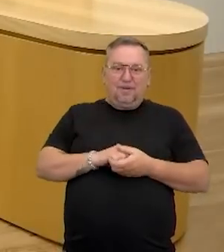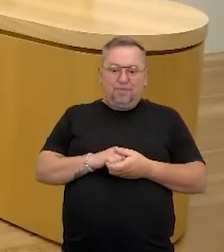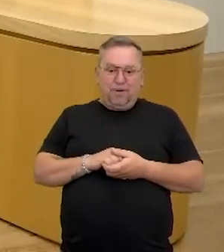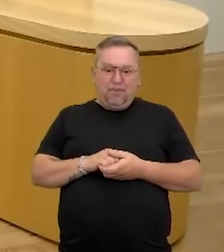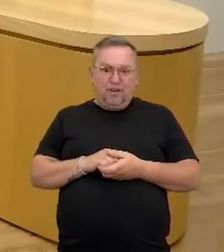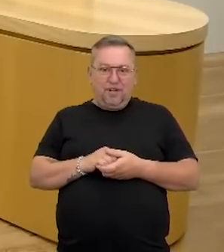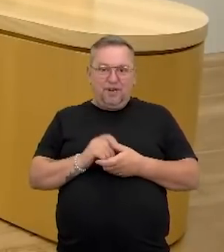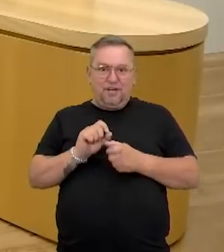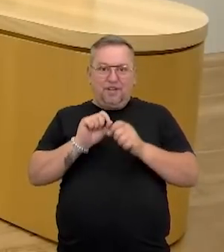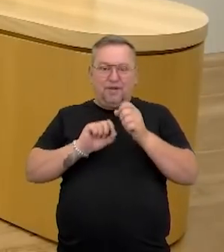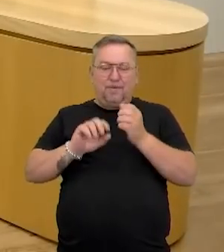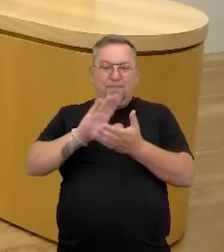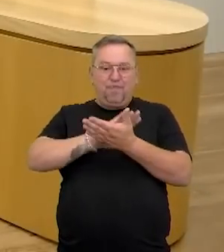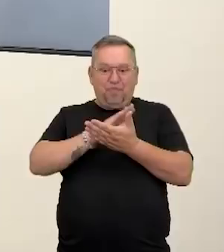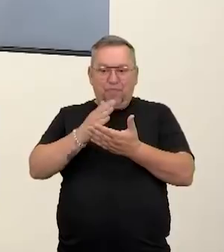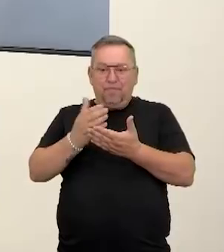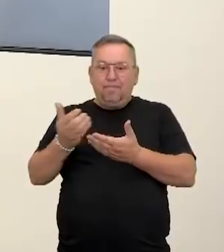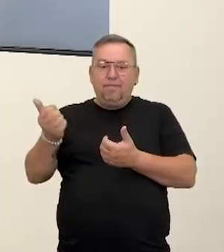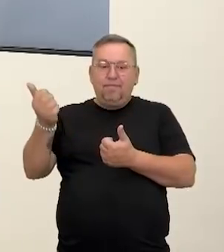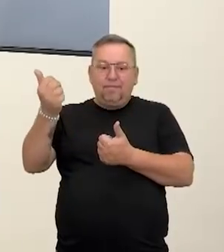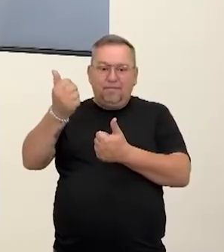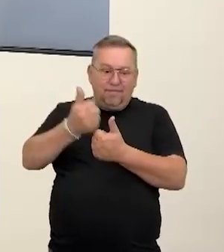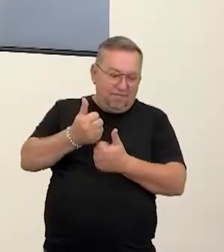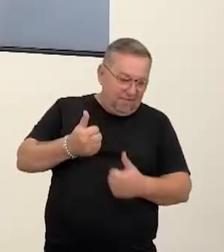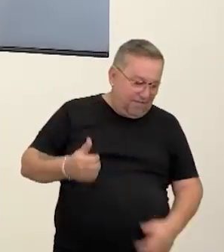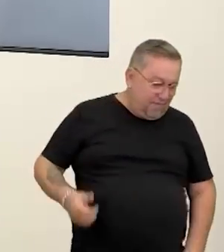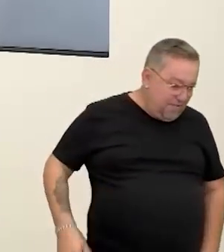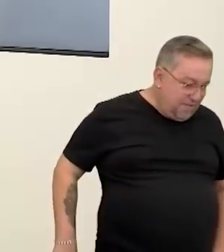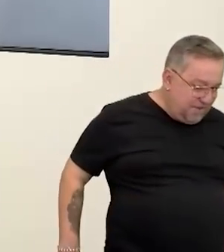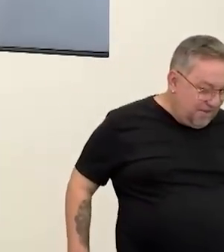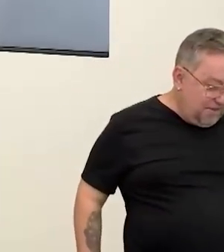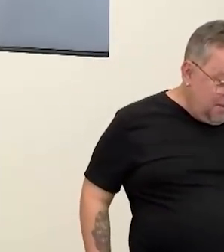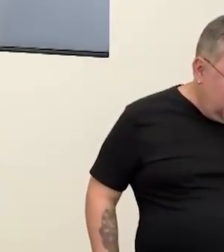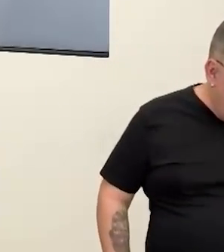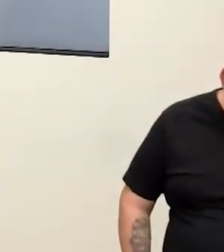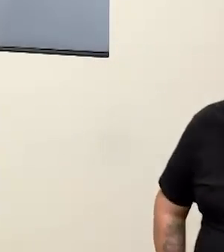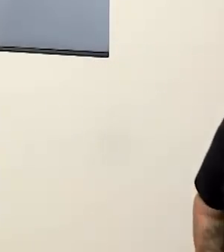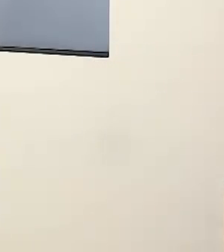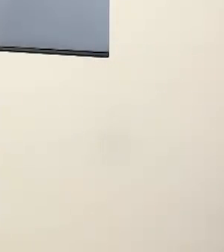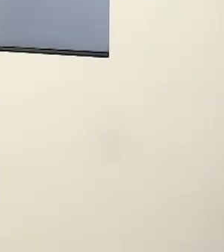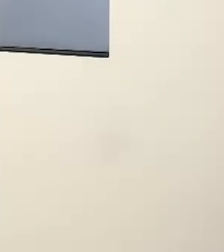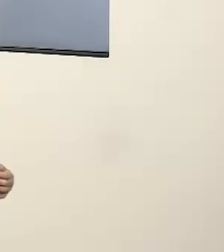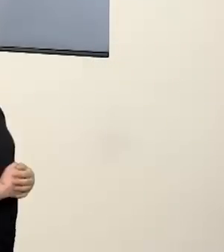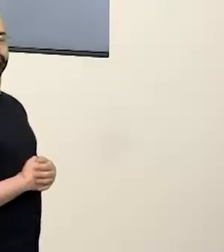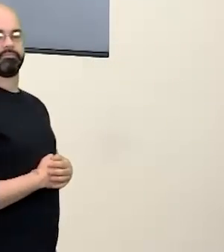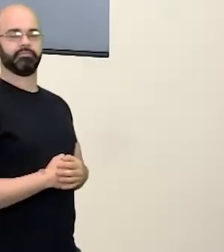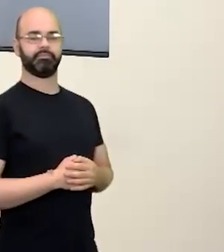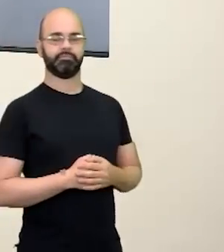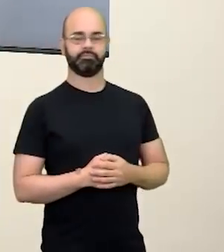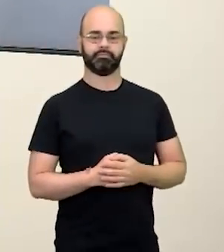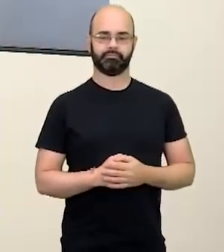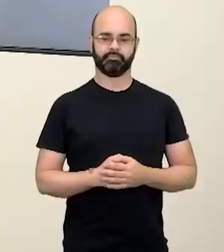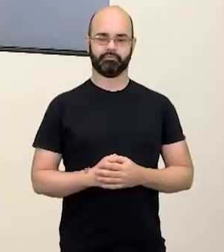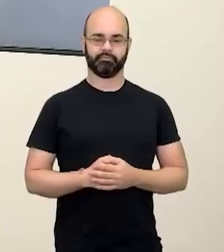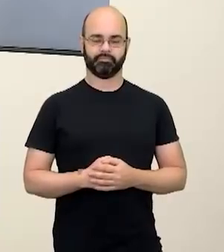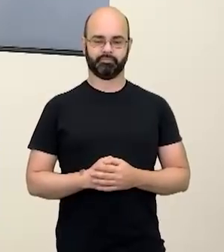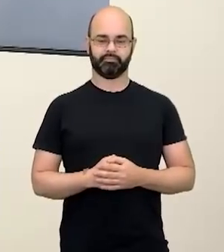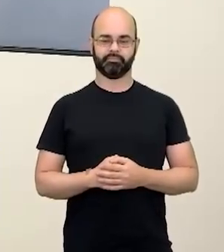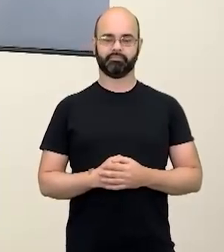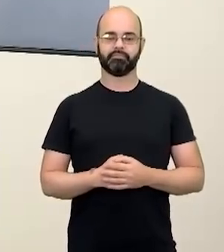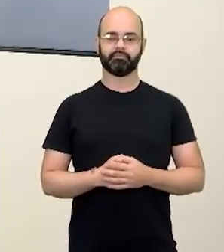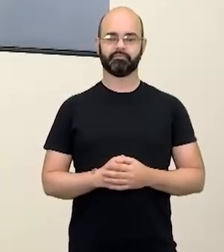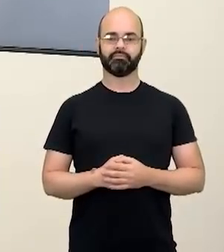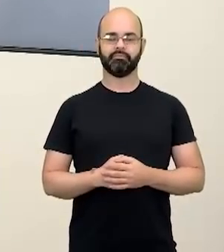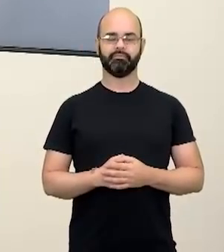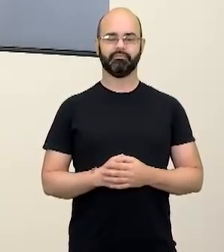cidades de 1.000 habitantes, 2.000, que aqui na São Paulo, por exemplo, você tem vilas, bairros, né, que denominadas vilas, que é muito mais que isso. Sim. Né? Então fica